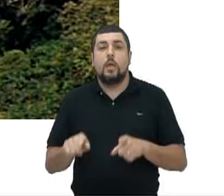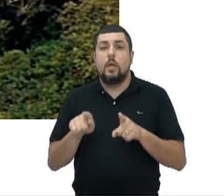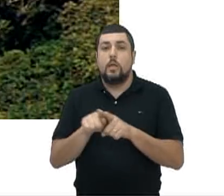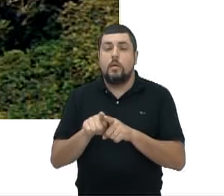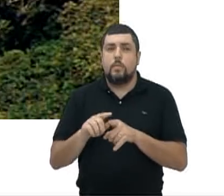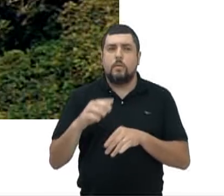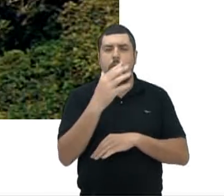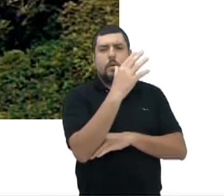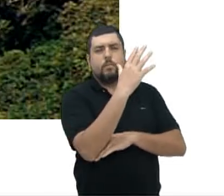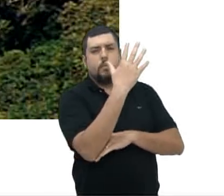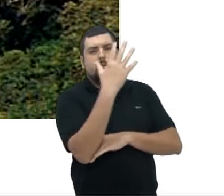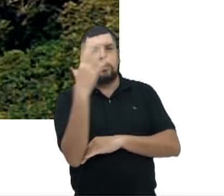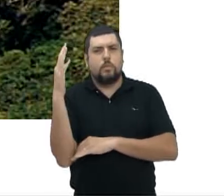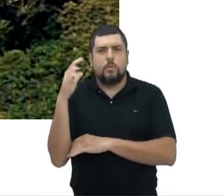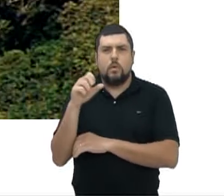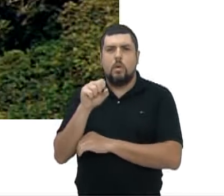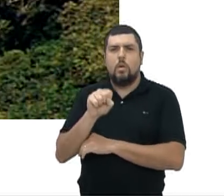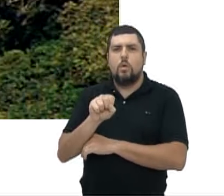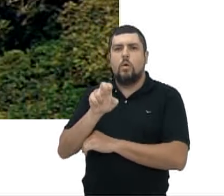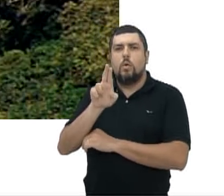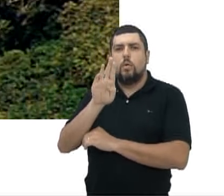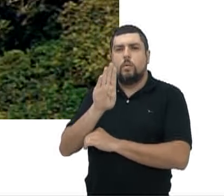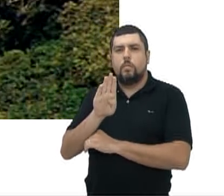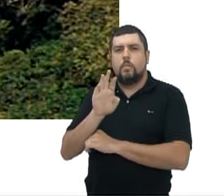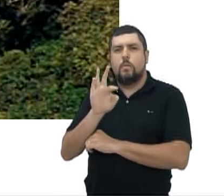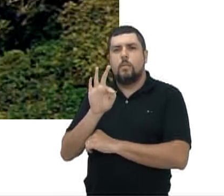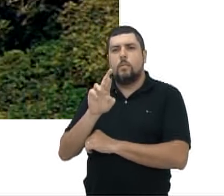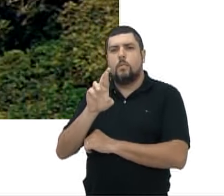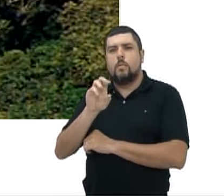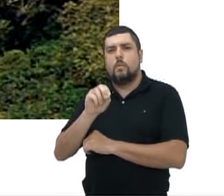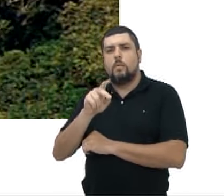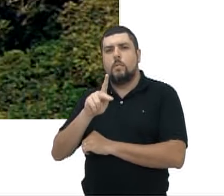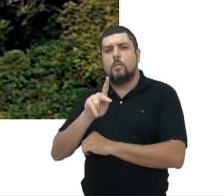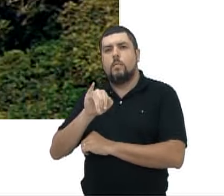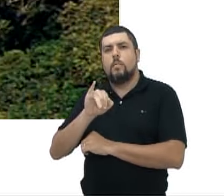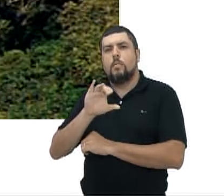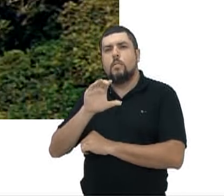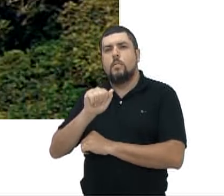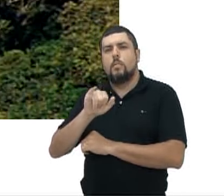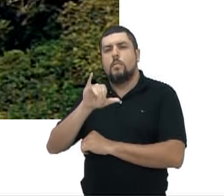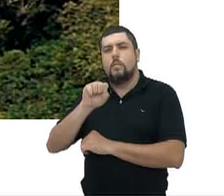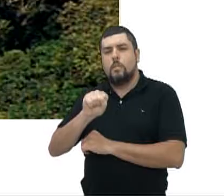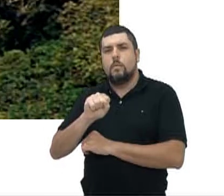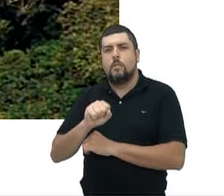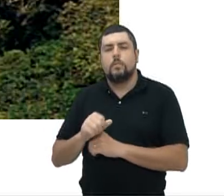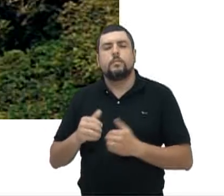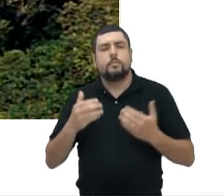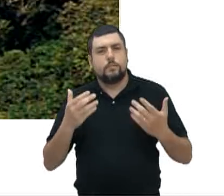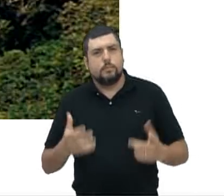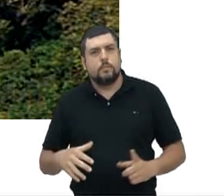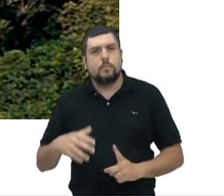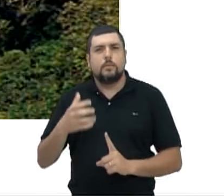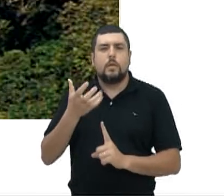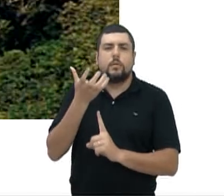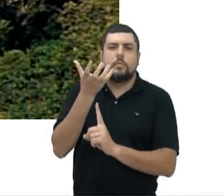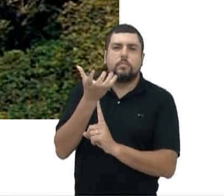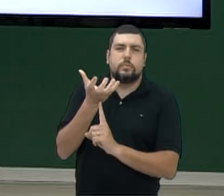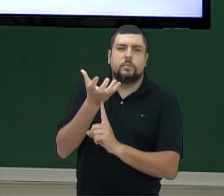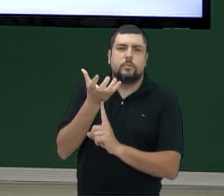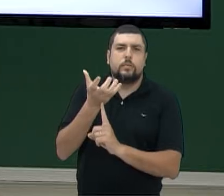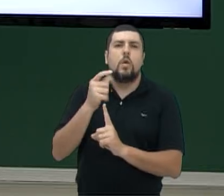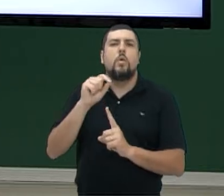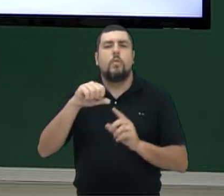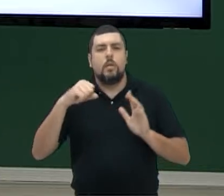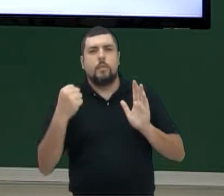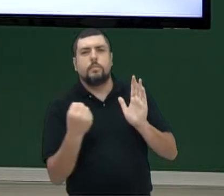florestas subtropicais. Florestas subtropicais, nós vamos dar uma ênfase ao pinheiro araucária, símbolo do estado do Paraná,